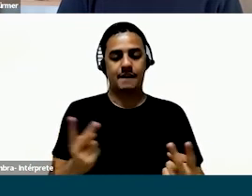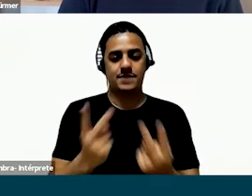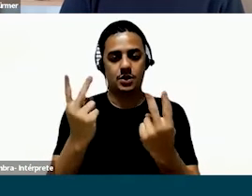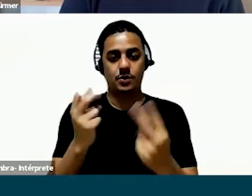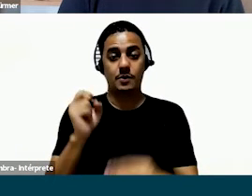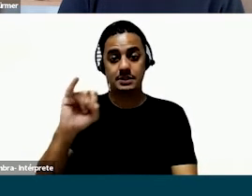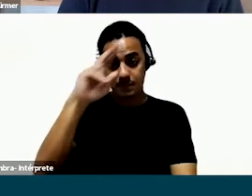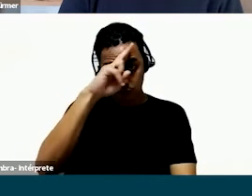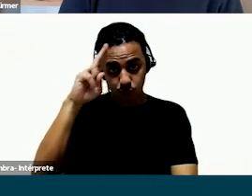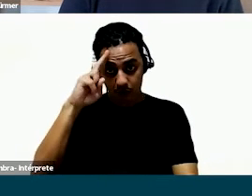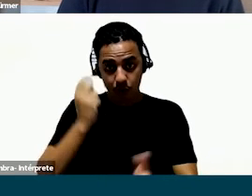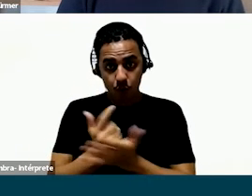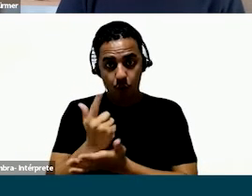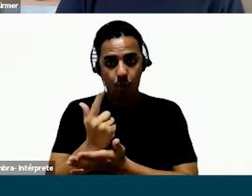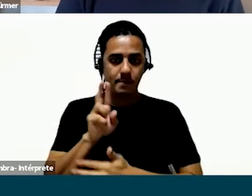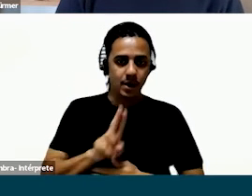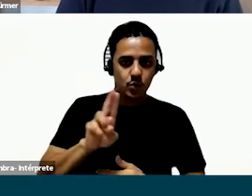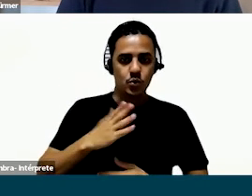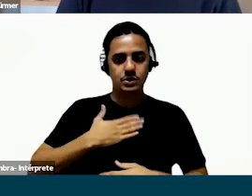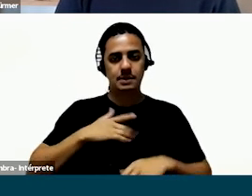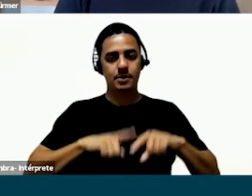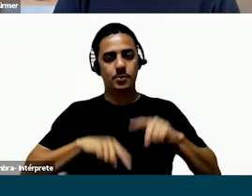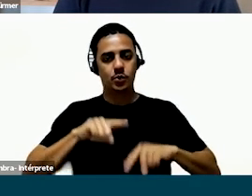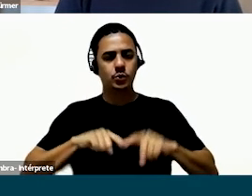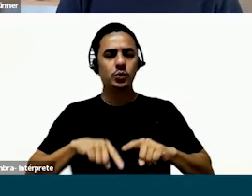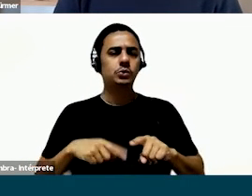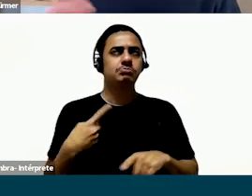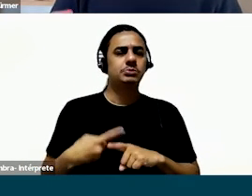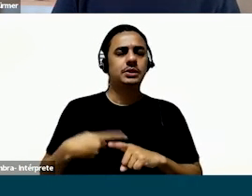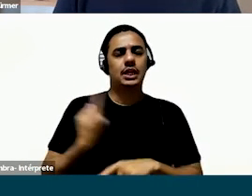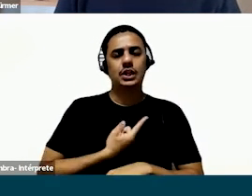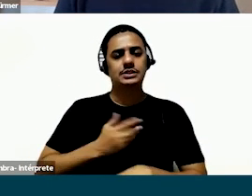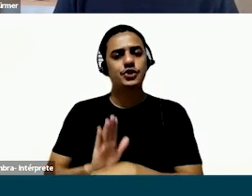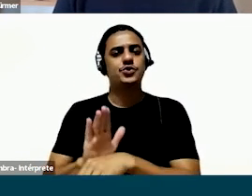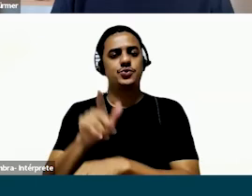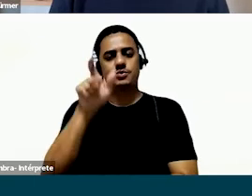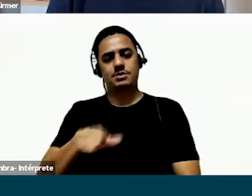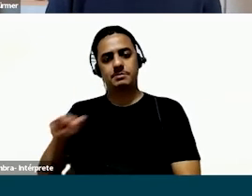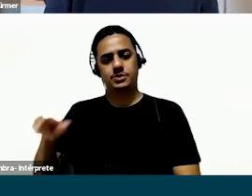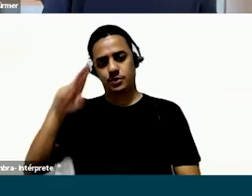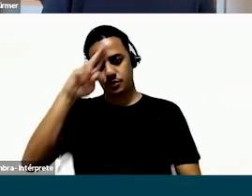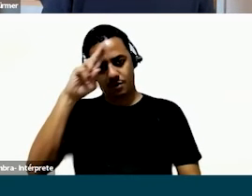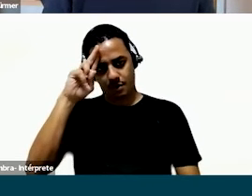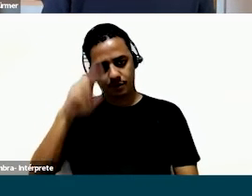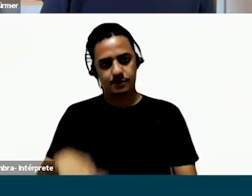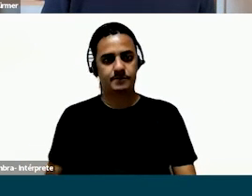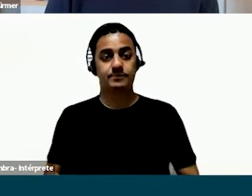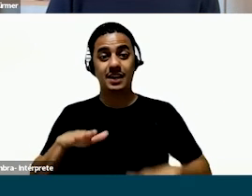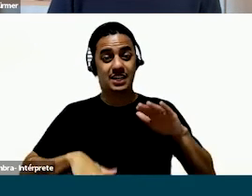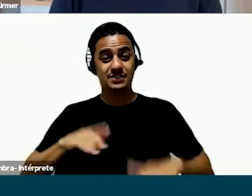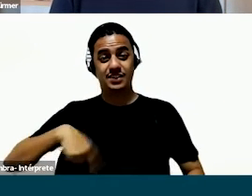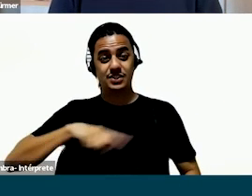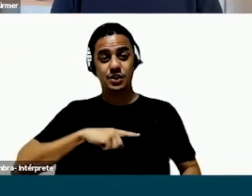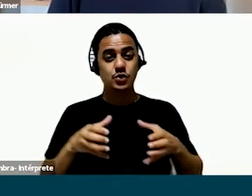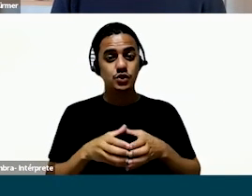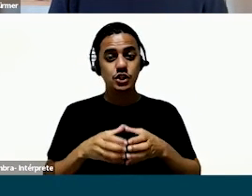valor e o que o usuário, quando acessa o nosso produto, está buscando. Como é que a gente cumpre alguma coisa que é relevante para ele. E às vezes, pessoal, o